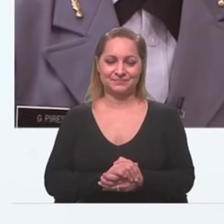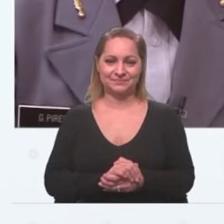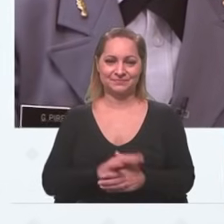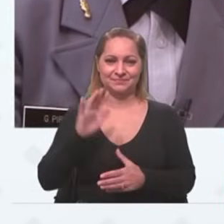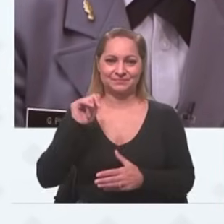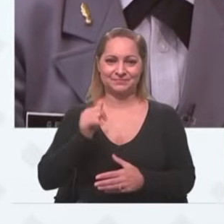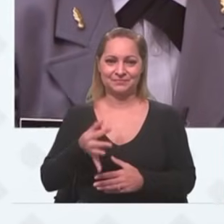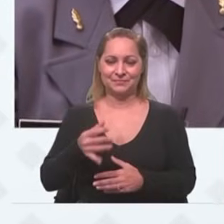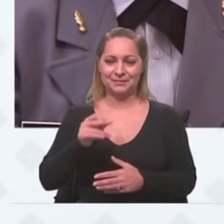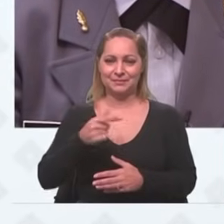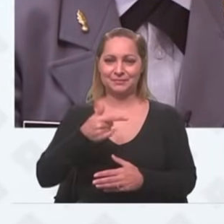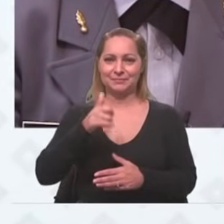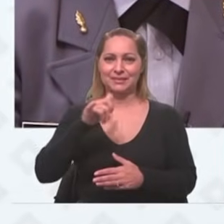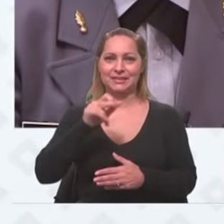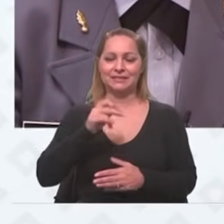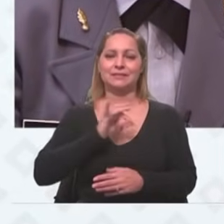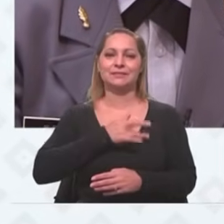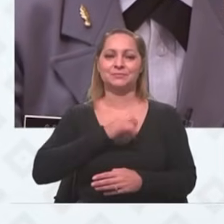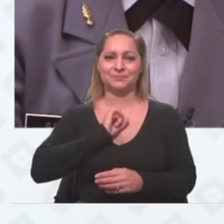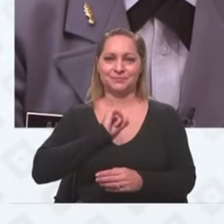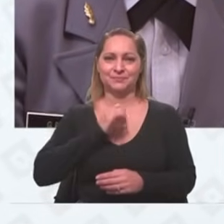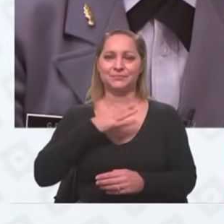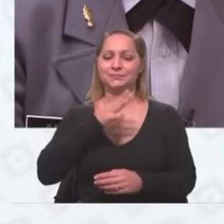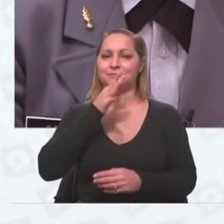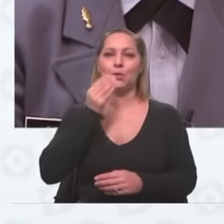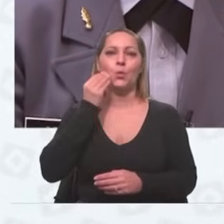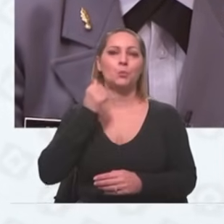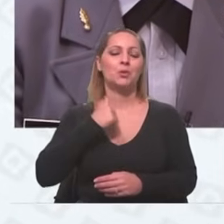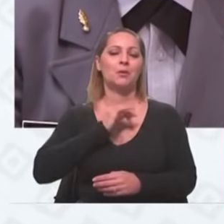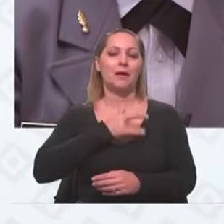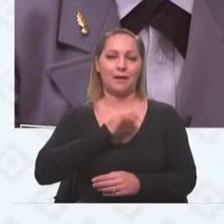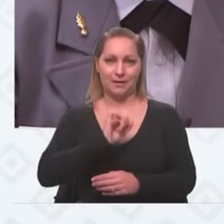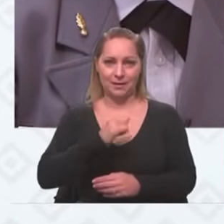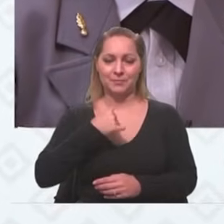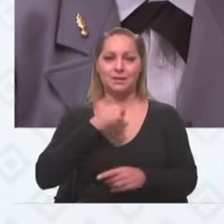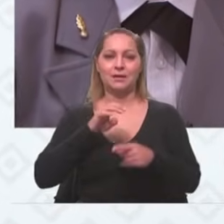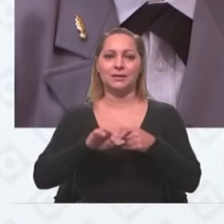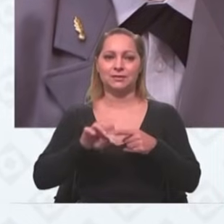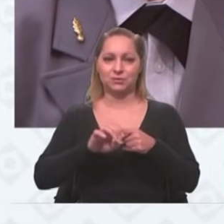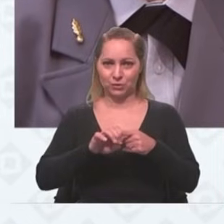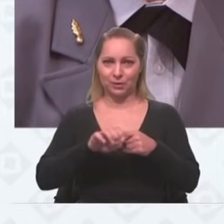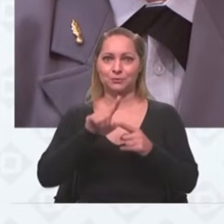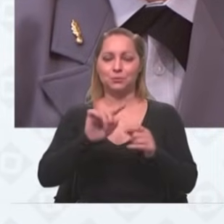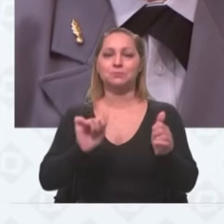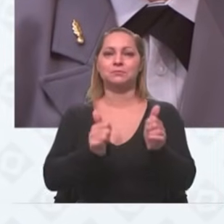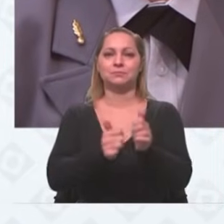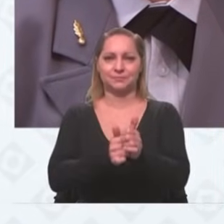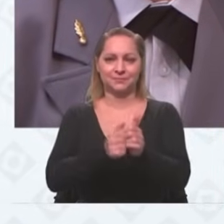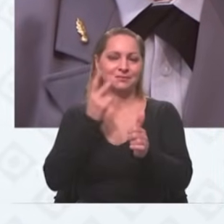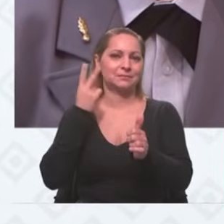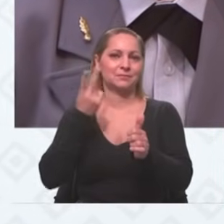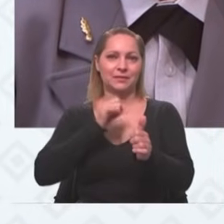Olá, Patrícia, meu amor. Quero dizer-te o quanto te amo e a sorte que sinto por te ter ao meu lado na minha